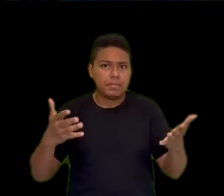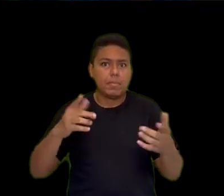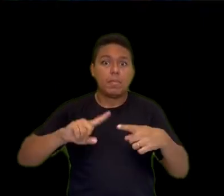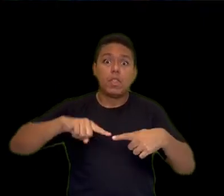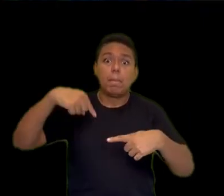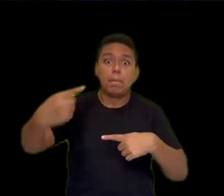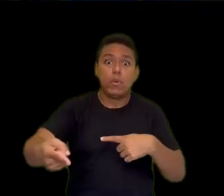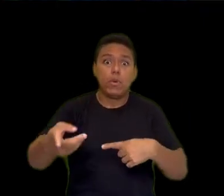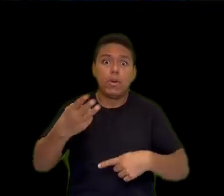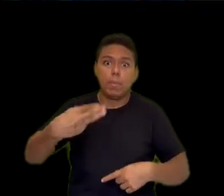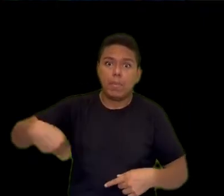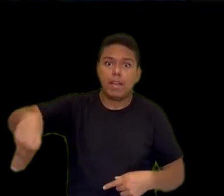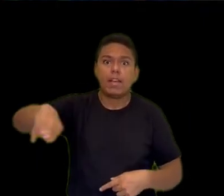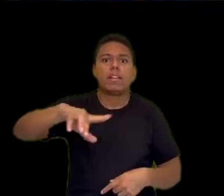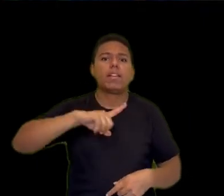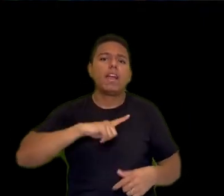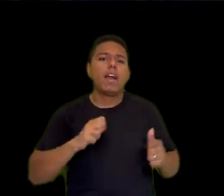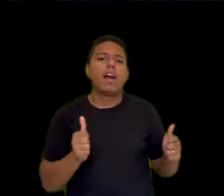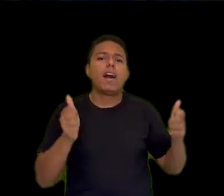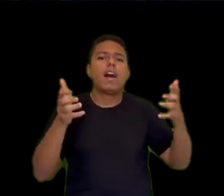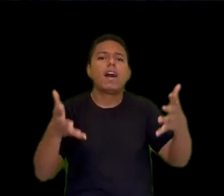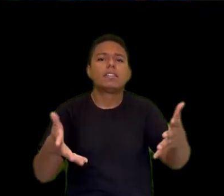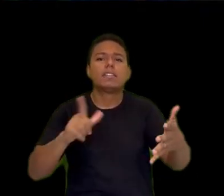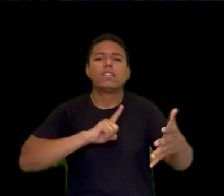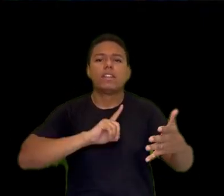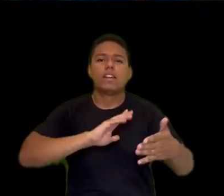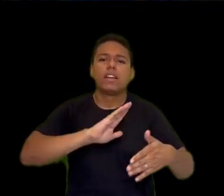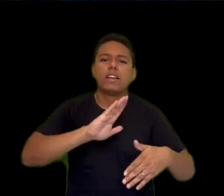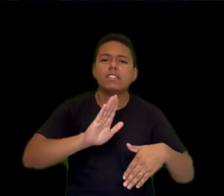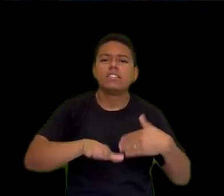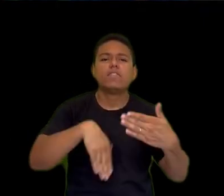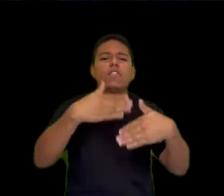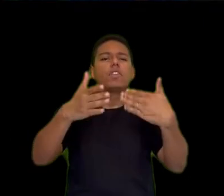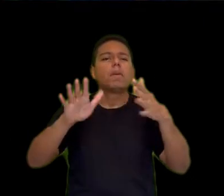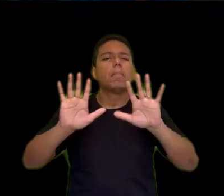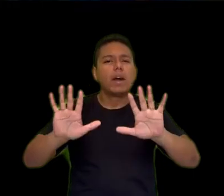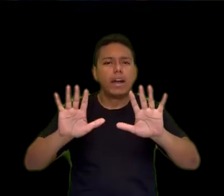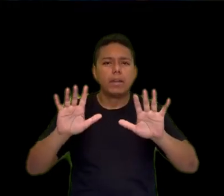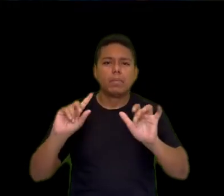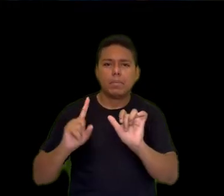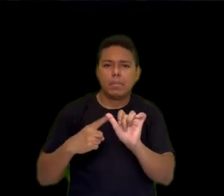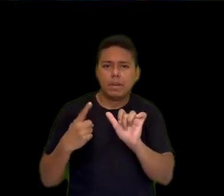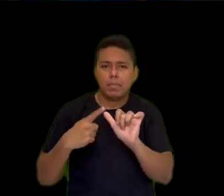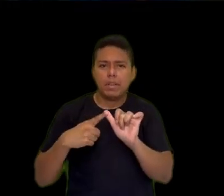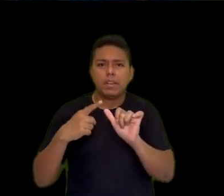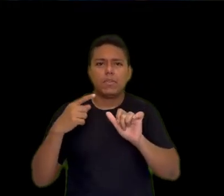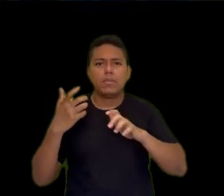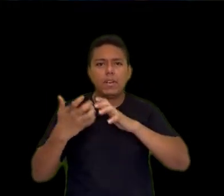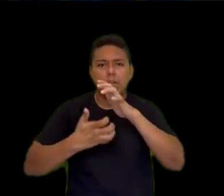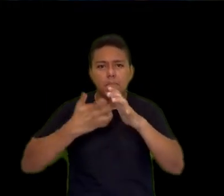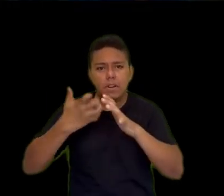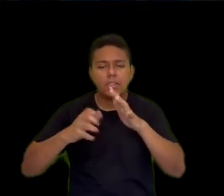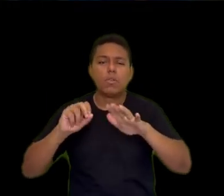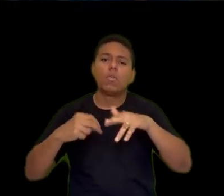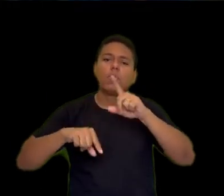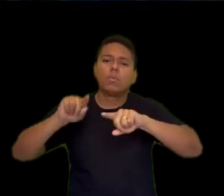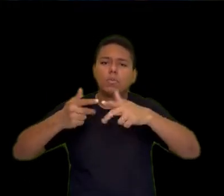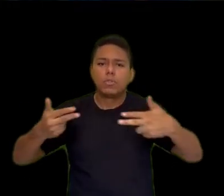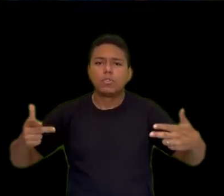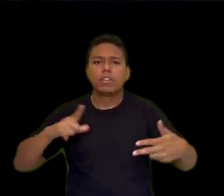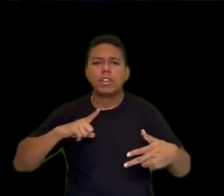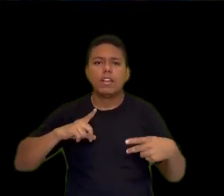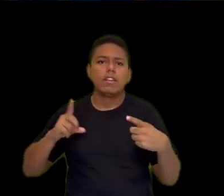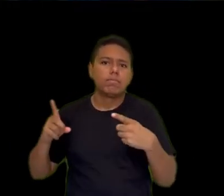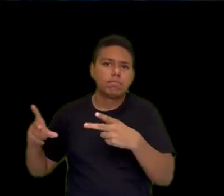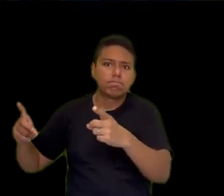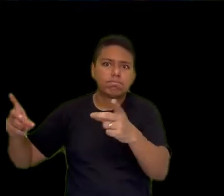que um serviço, que um estabelecimento ou que um produto está no mercado. Ambas são importantes, ambas têm